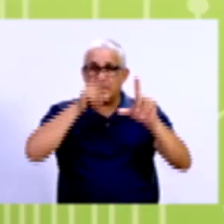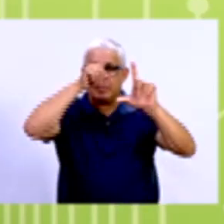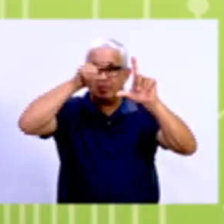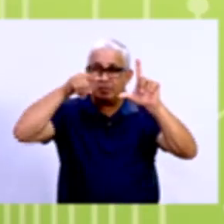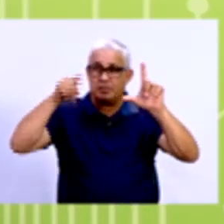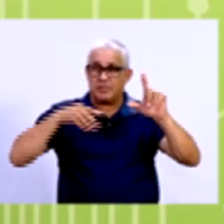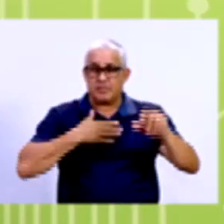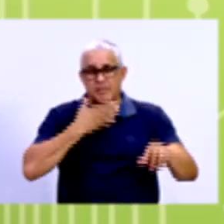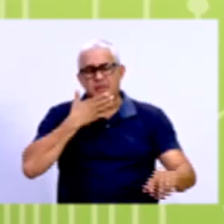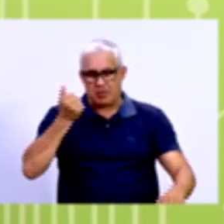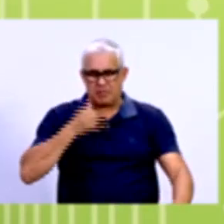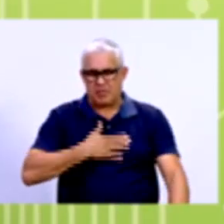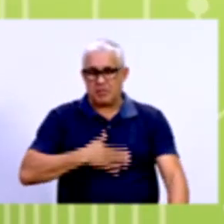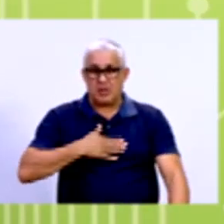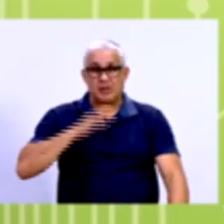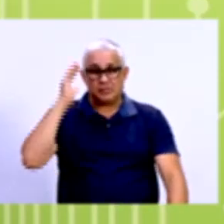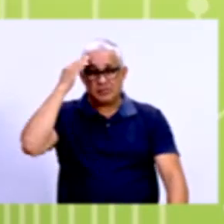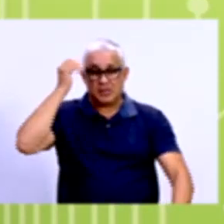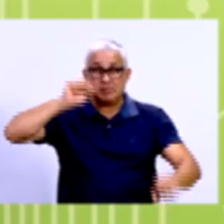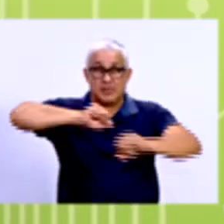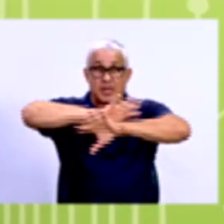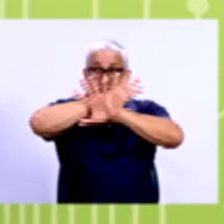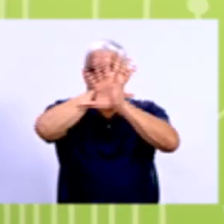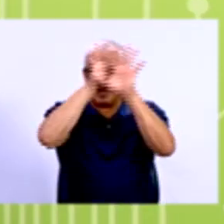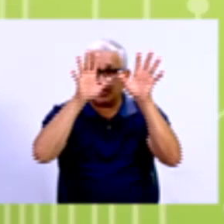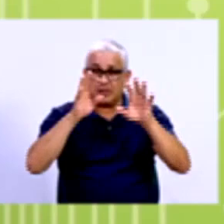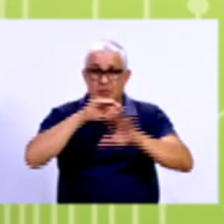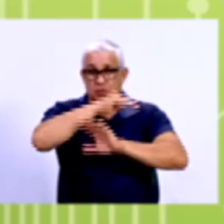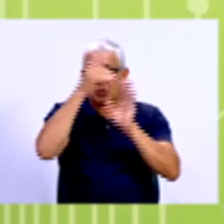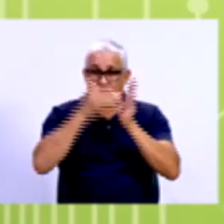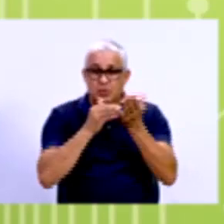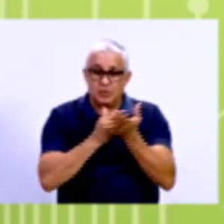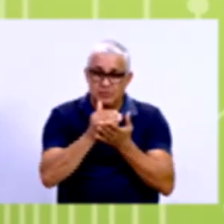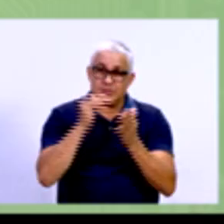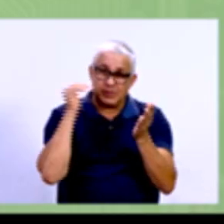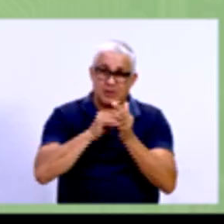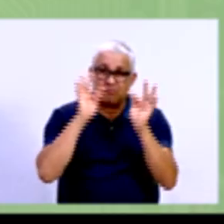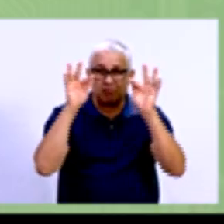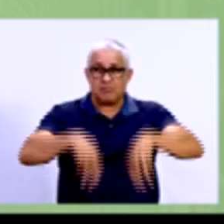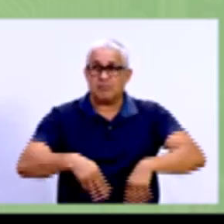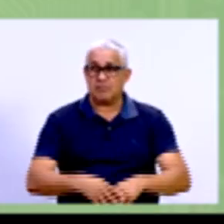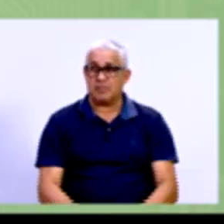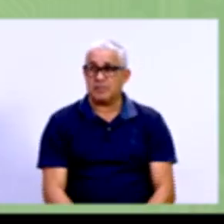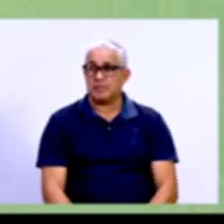mais tranquilo para vocês compreenderem todas elas, do começo até o final, né?